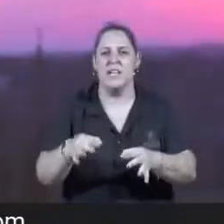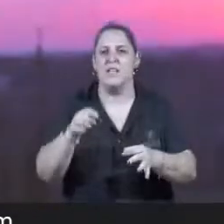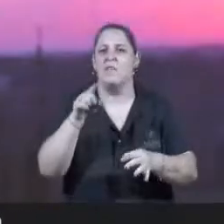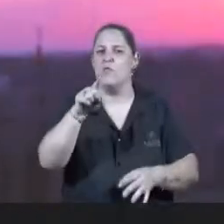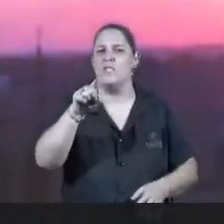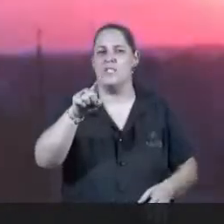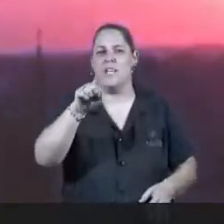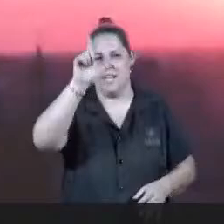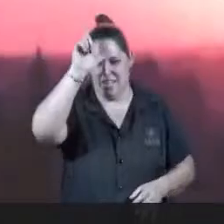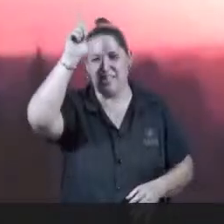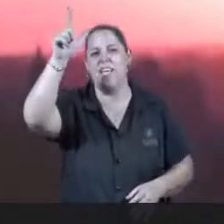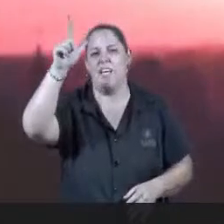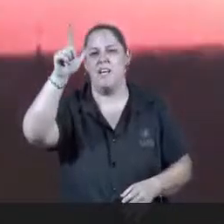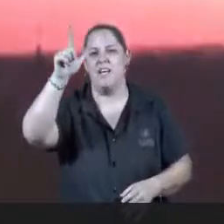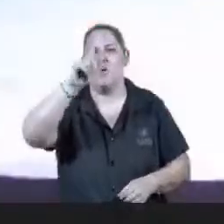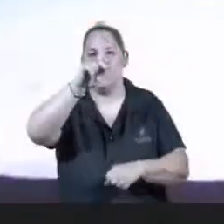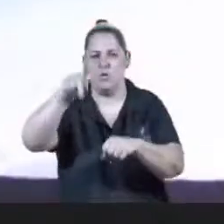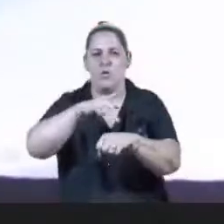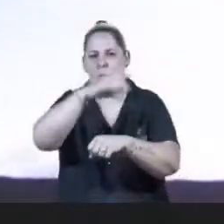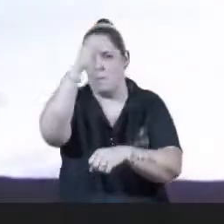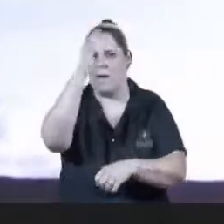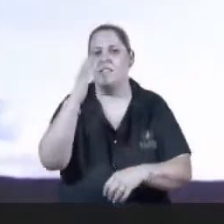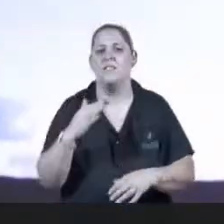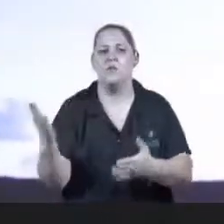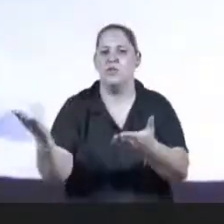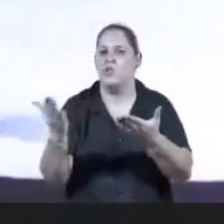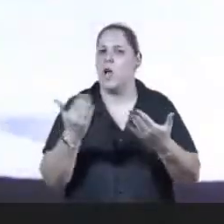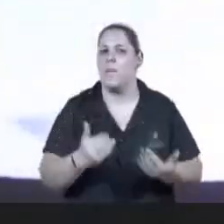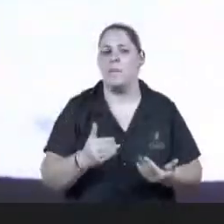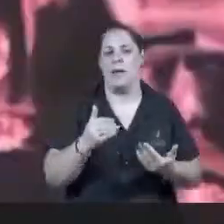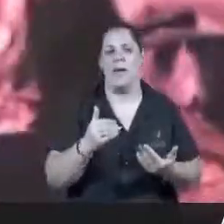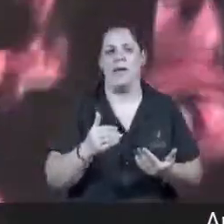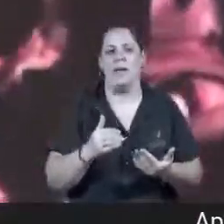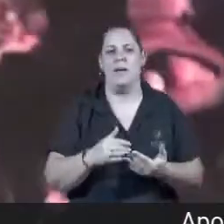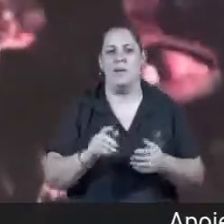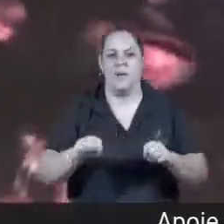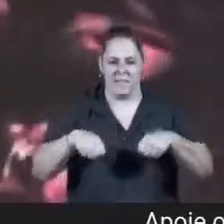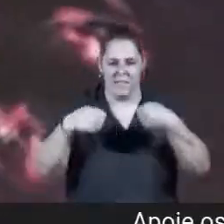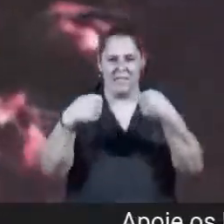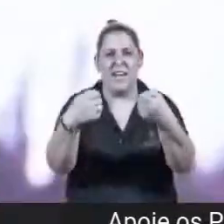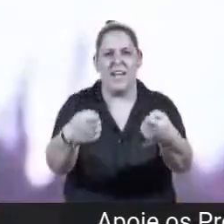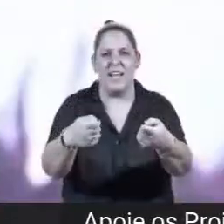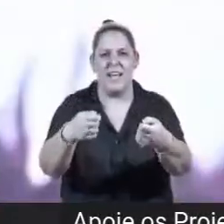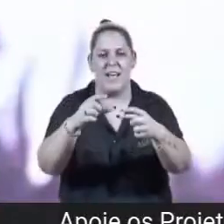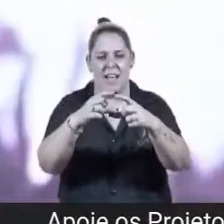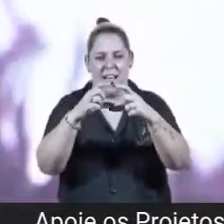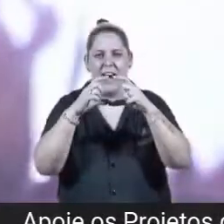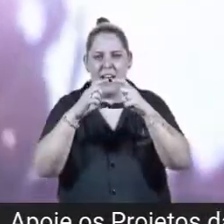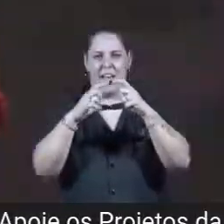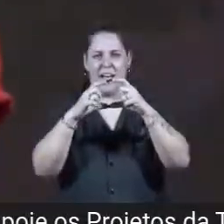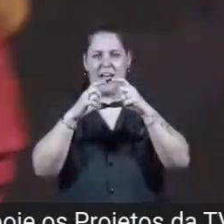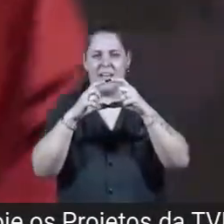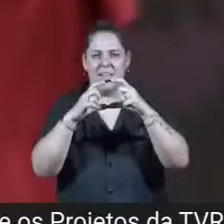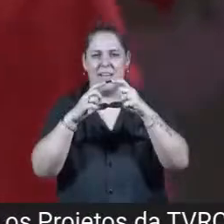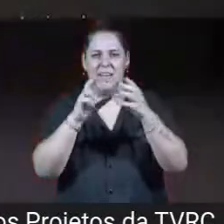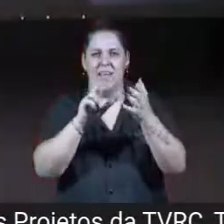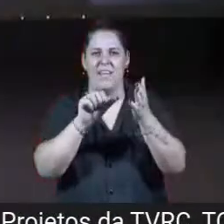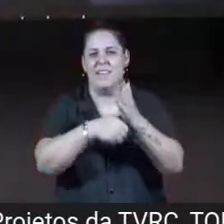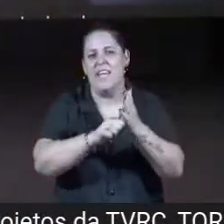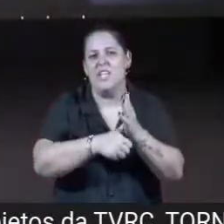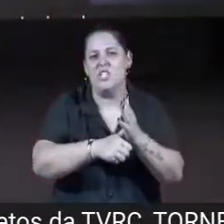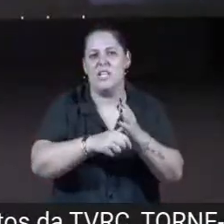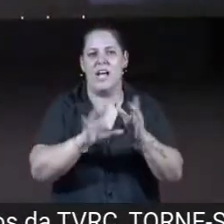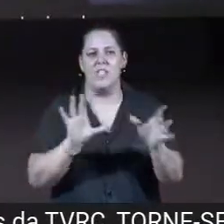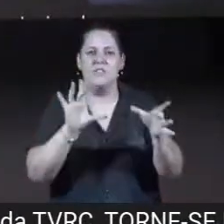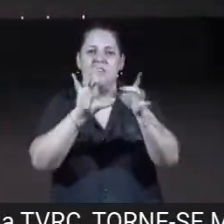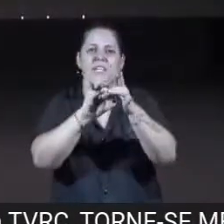esse processo. Eu quero chamar a nossa executiva aqui agora para entregar a carteirinha de filiação e a nossa